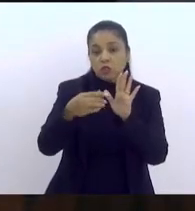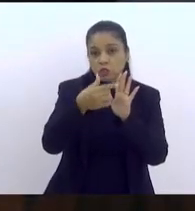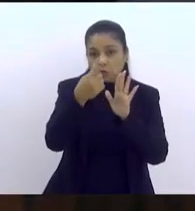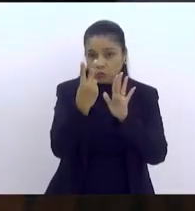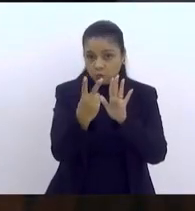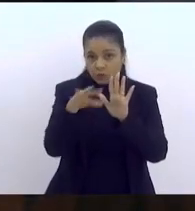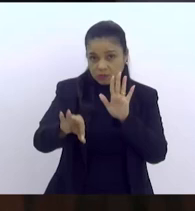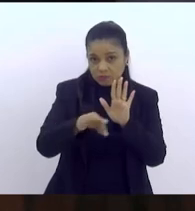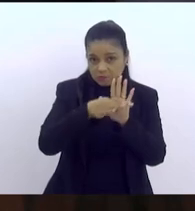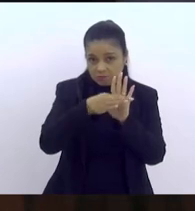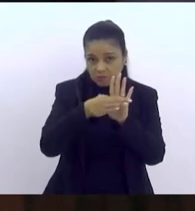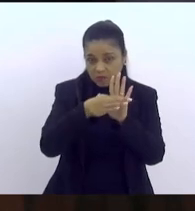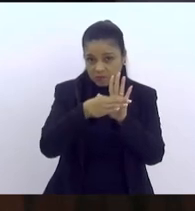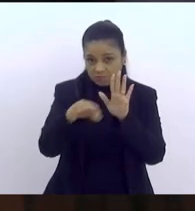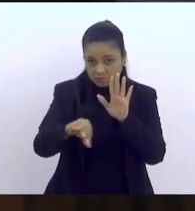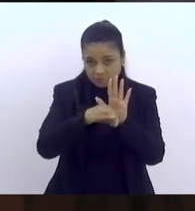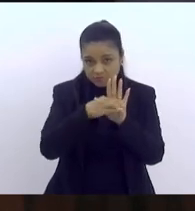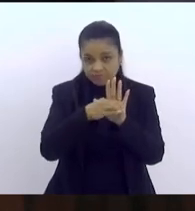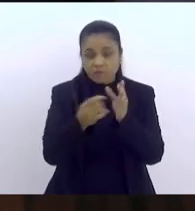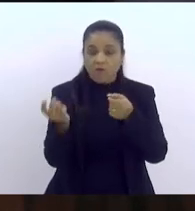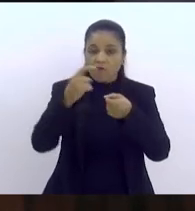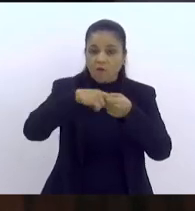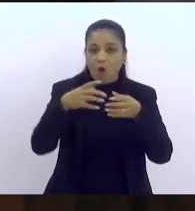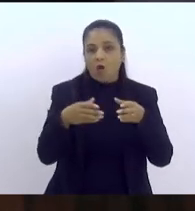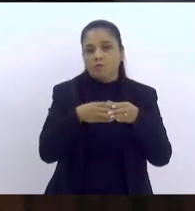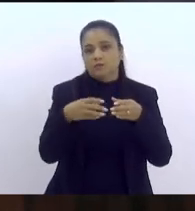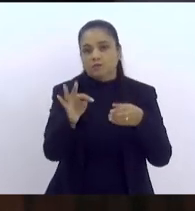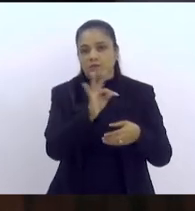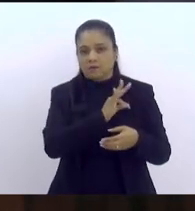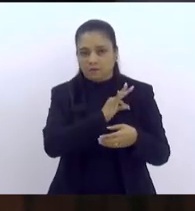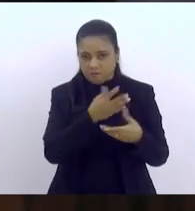O projeto recebeu duas emendas e retorna às comissões técnicas.